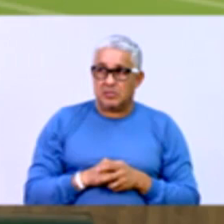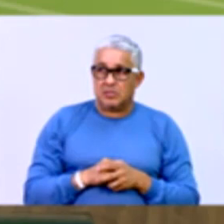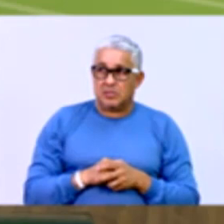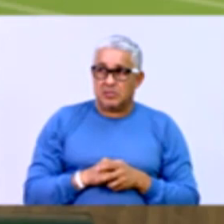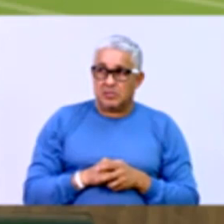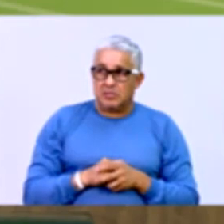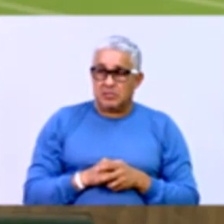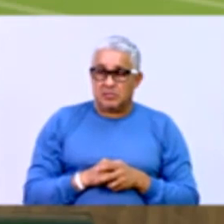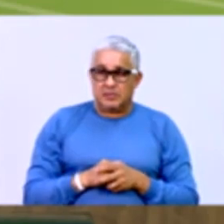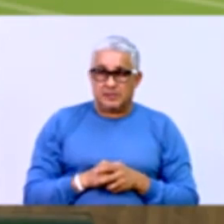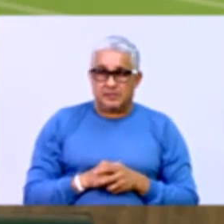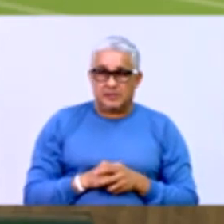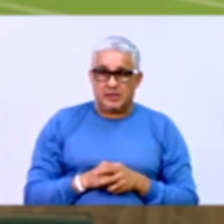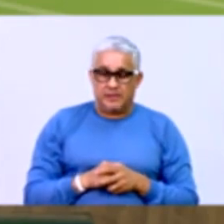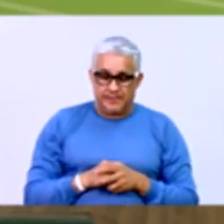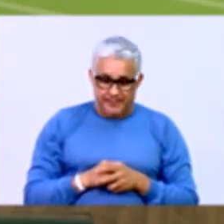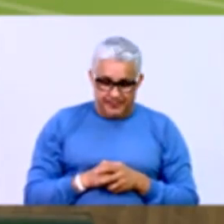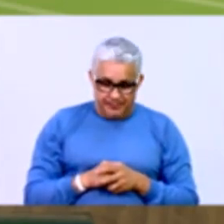leu bastante aí o